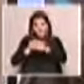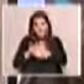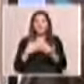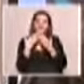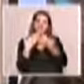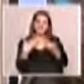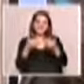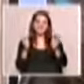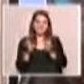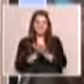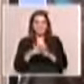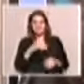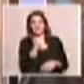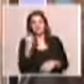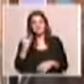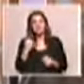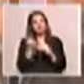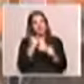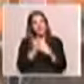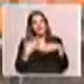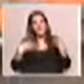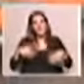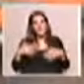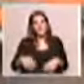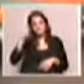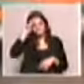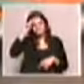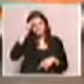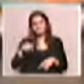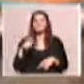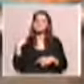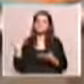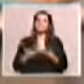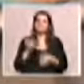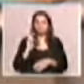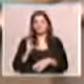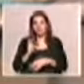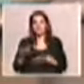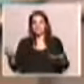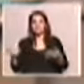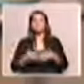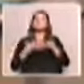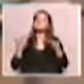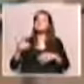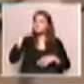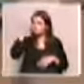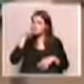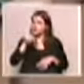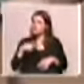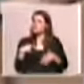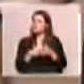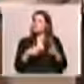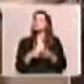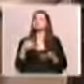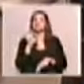essas instituições que têm feito tanto e um trabalho tão meritório ao longo destes anos. Entretanto, decidimos também, Renato, desafiar-te